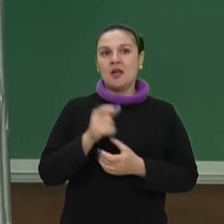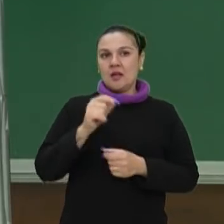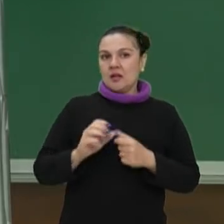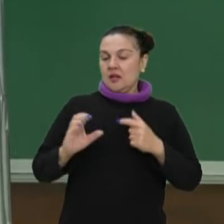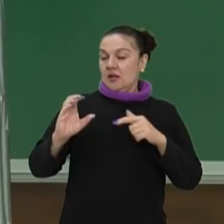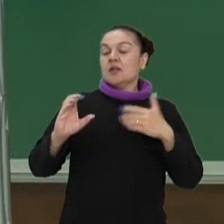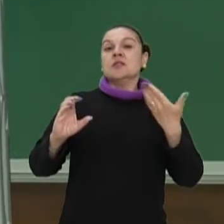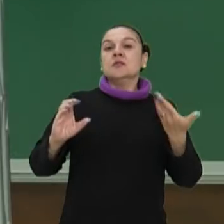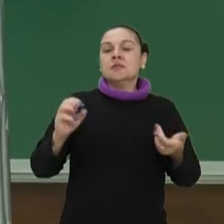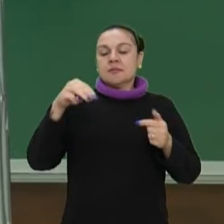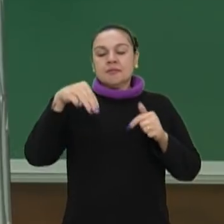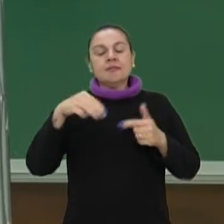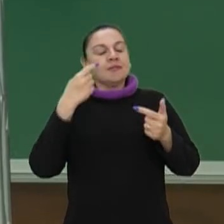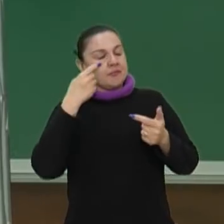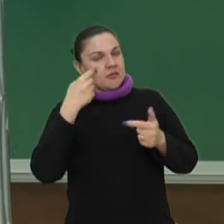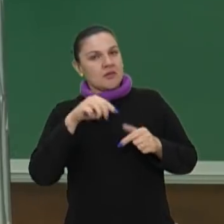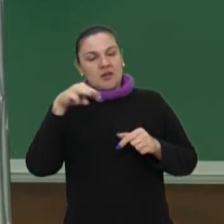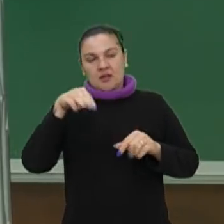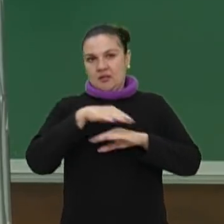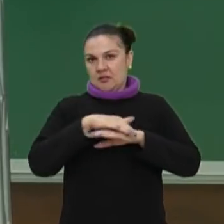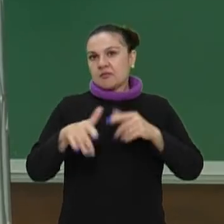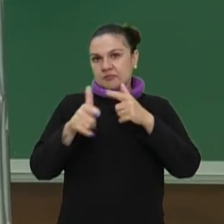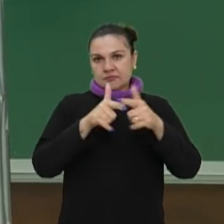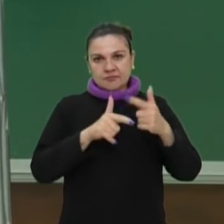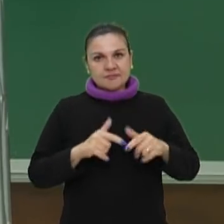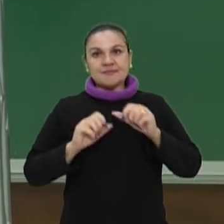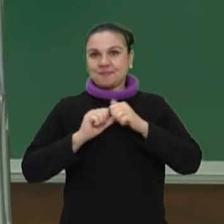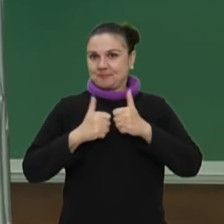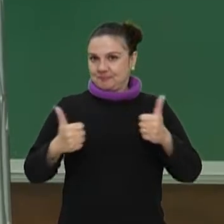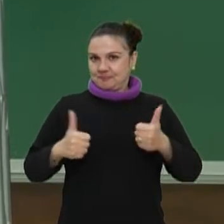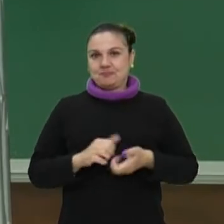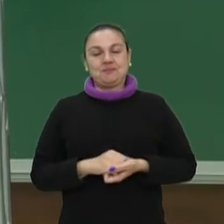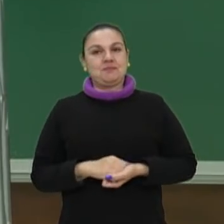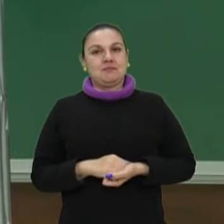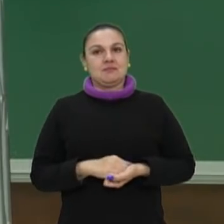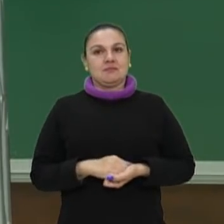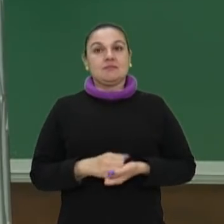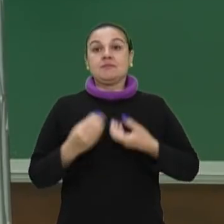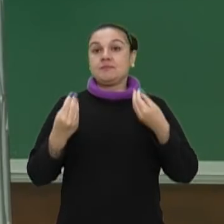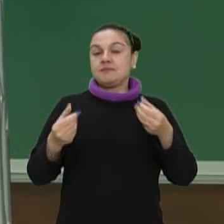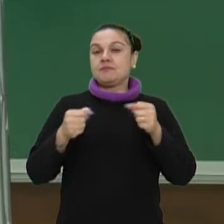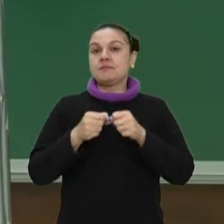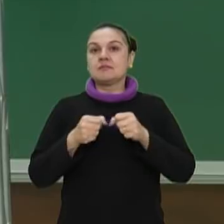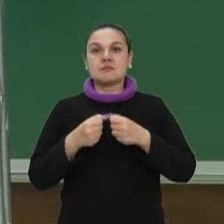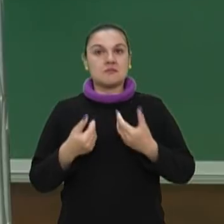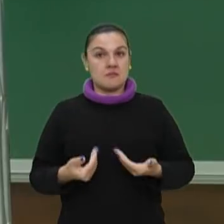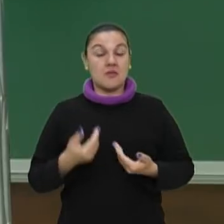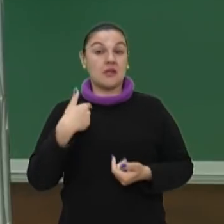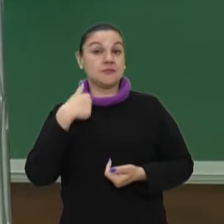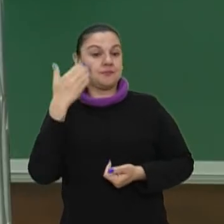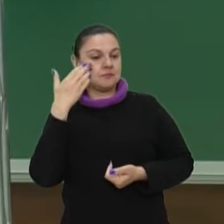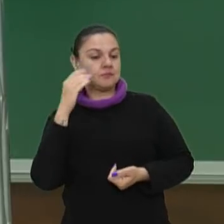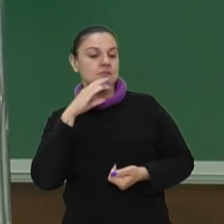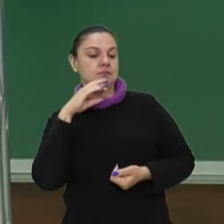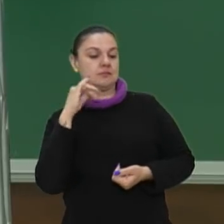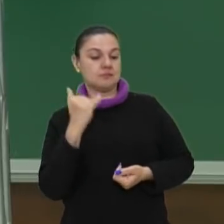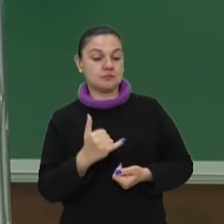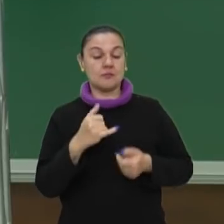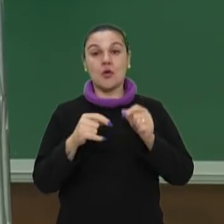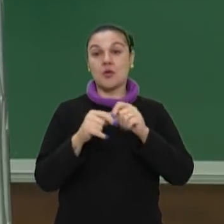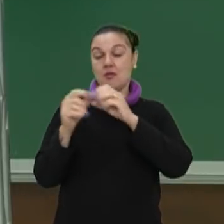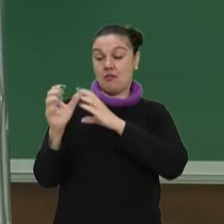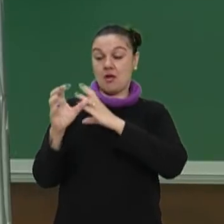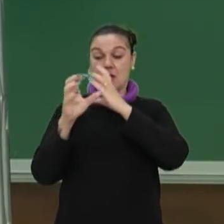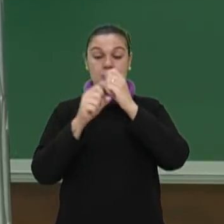mas o C vale m. Se eu descobrir m, acabou o exercício, tá? Como é que eu vou fazer isso? Bom, eu tenho a informação que a soma das